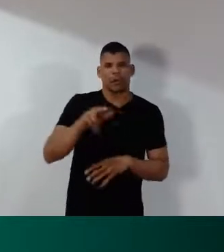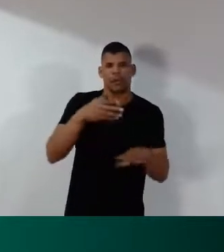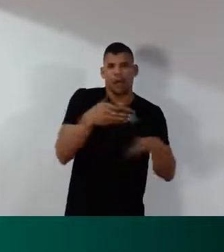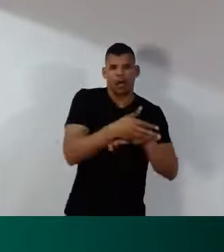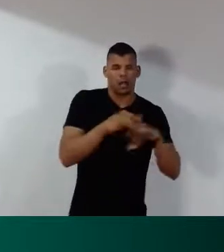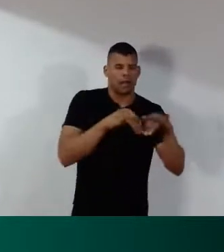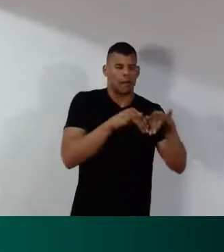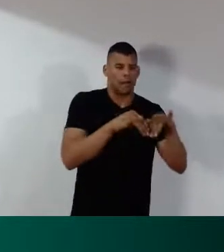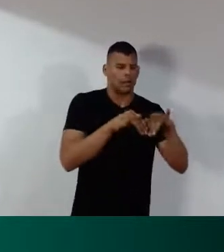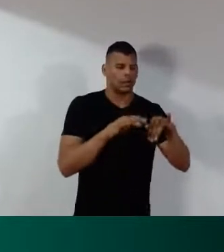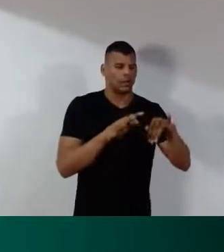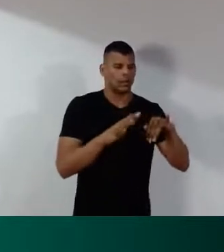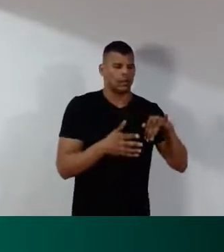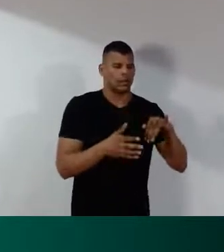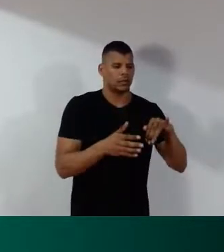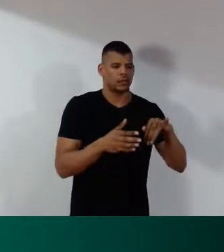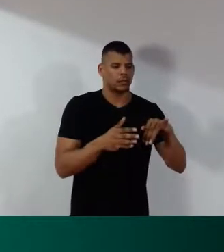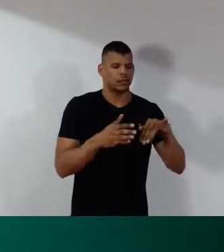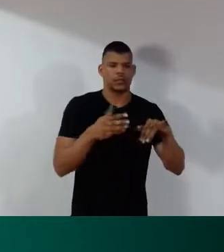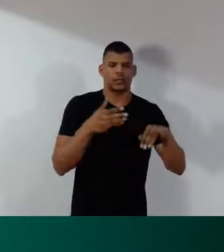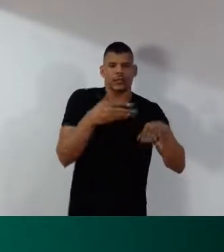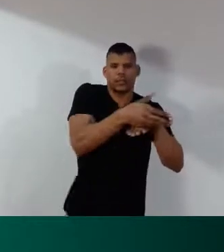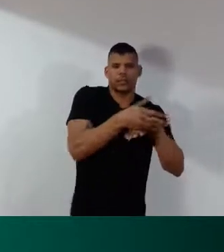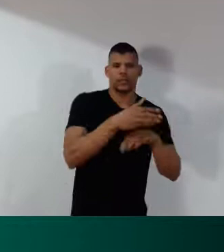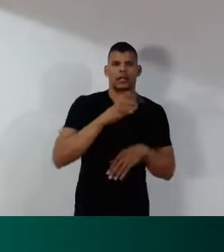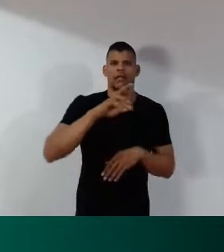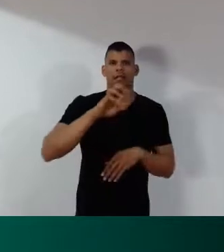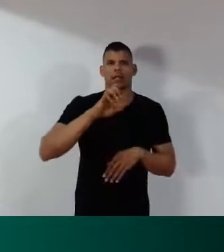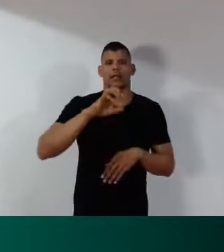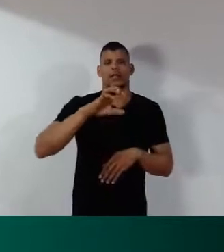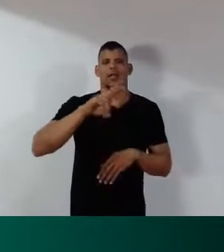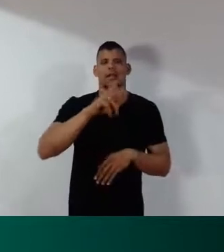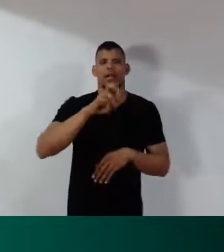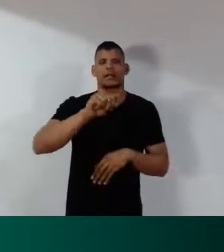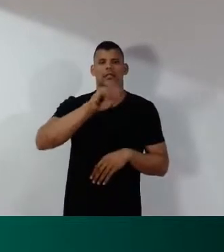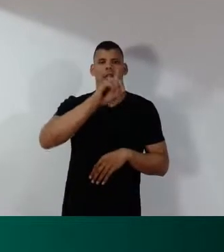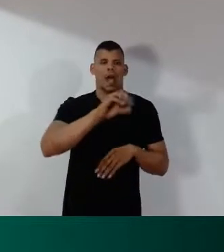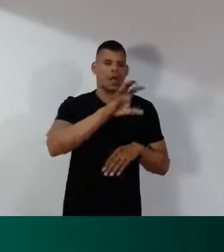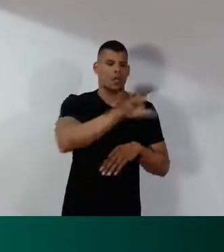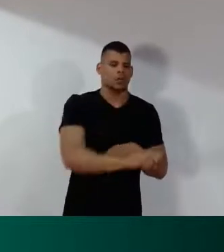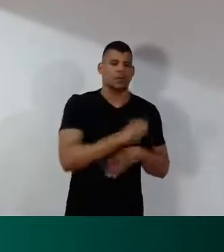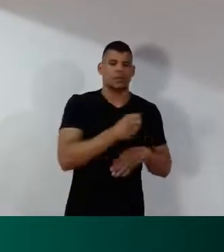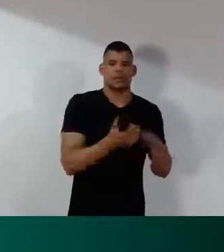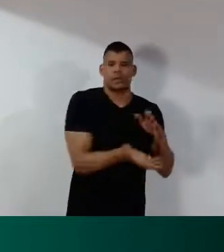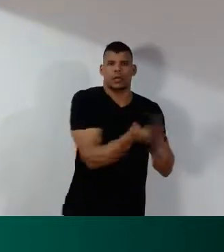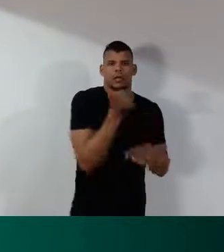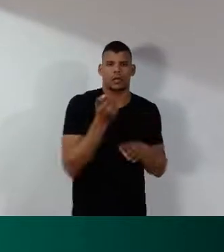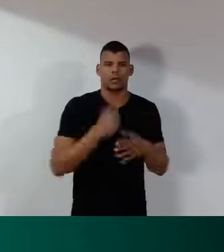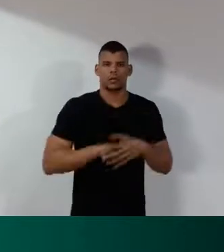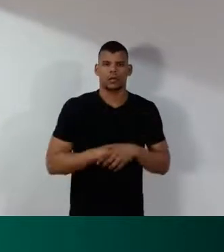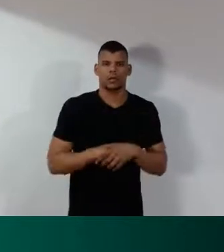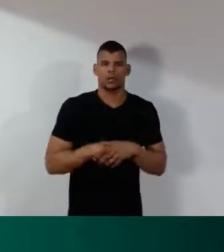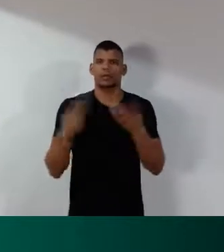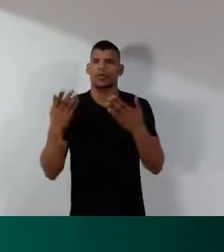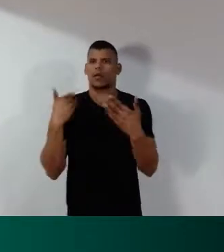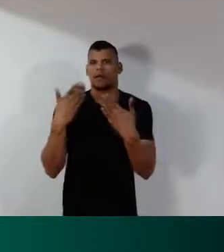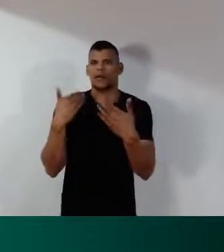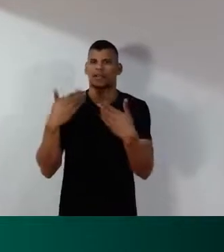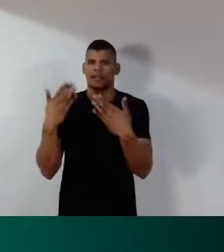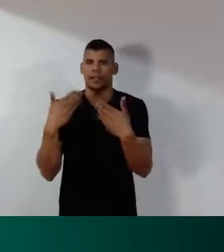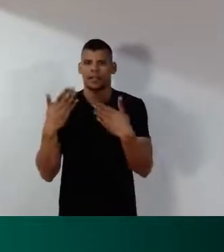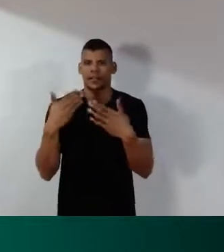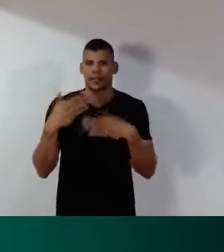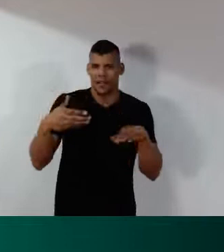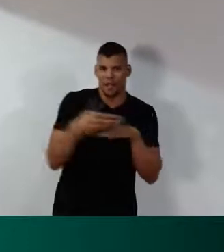mercadinho assaltava assim eu vou pegar para resfriado né ou que a gente por mim pegar um ficar conversando com o dono da Bodega ou